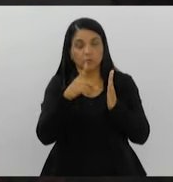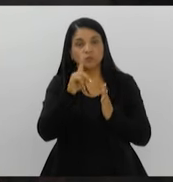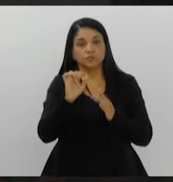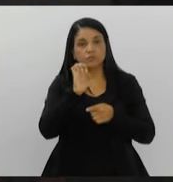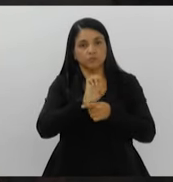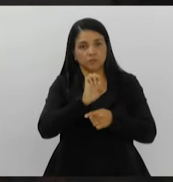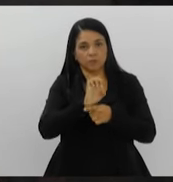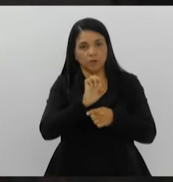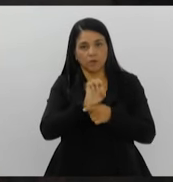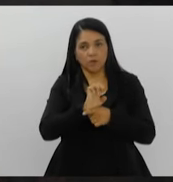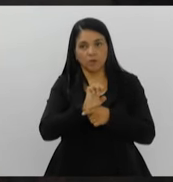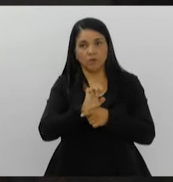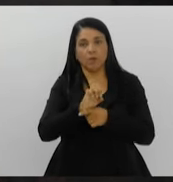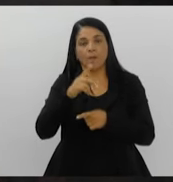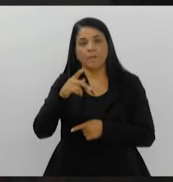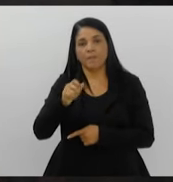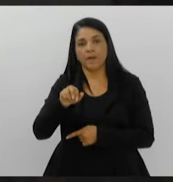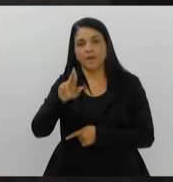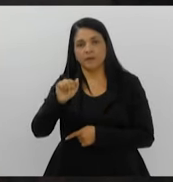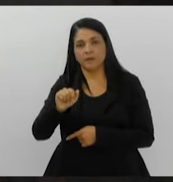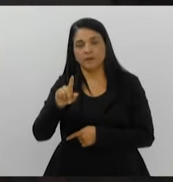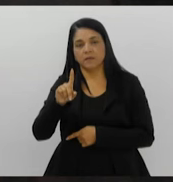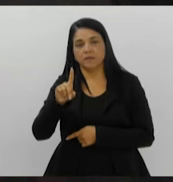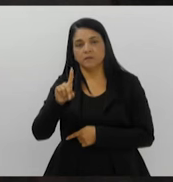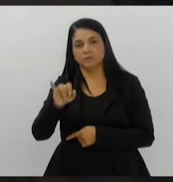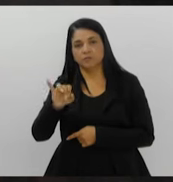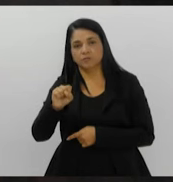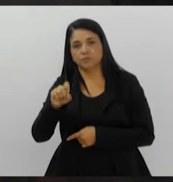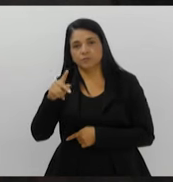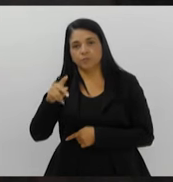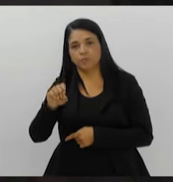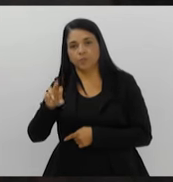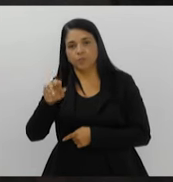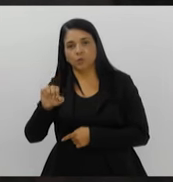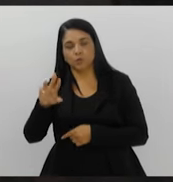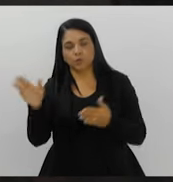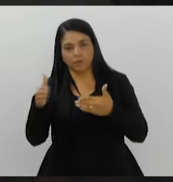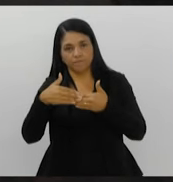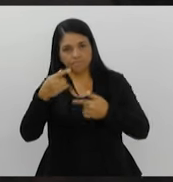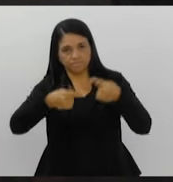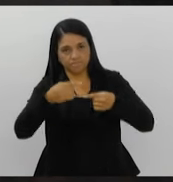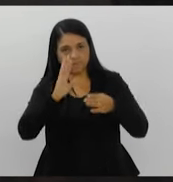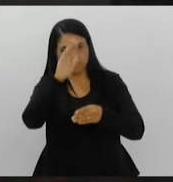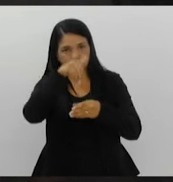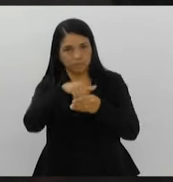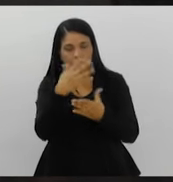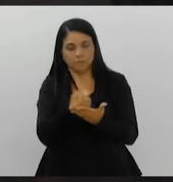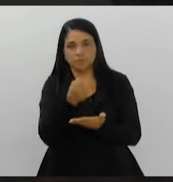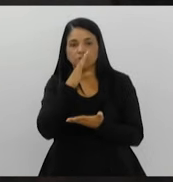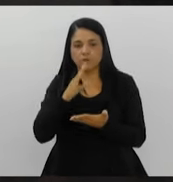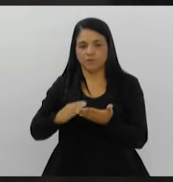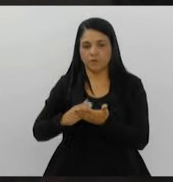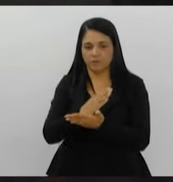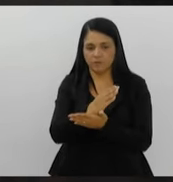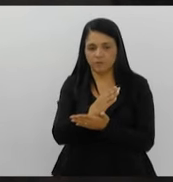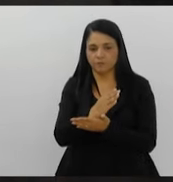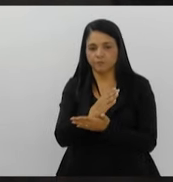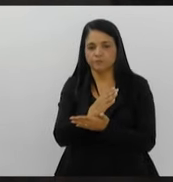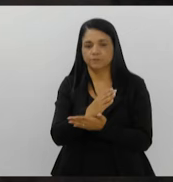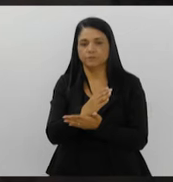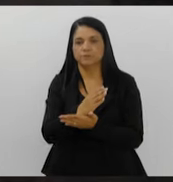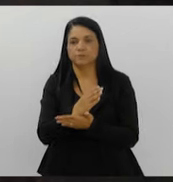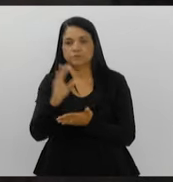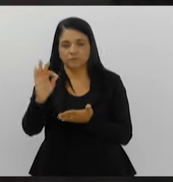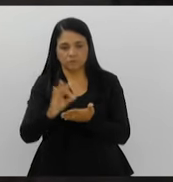do Paradesporto. Em discussão, não havendo quem queira discutir, encerrada a discussão e votação. Senhores que aprovam, permaneçam como estão. Aprovado,